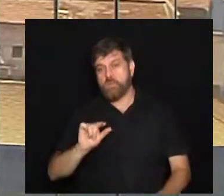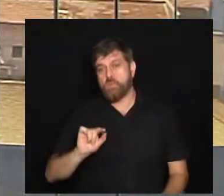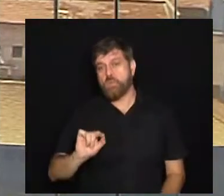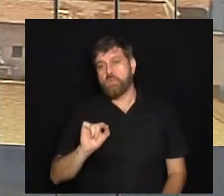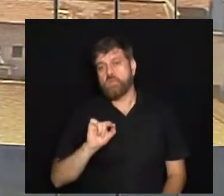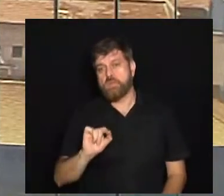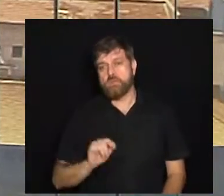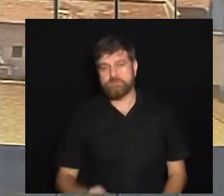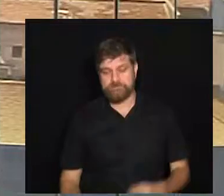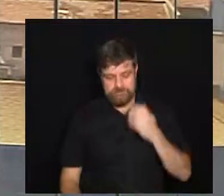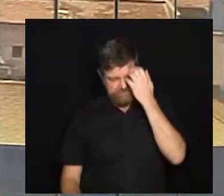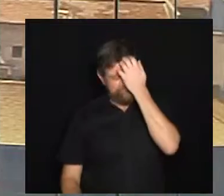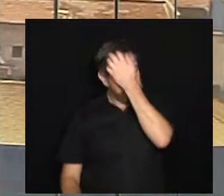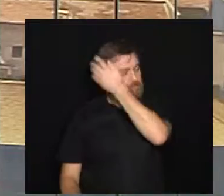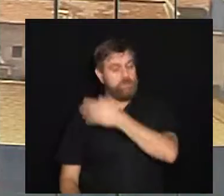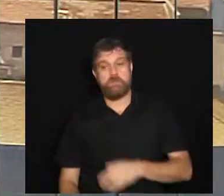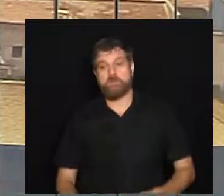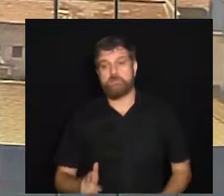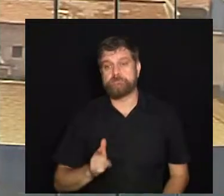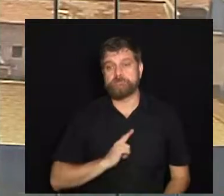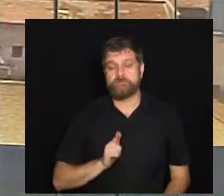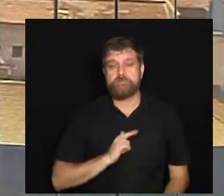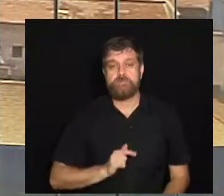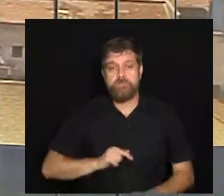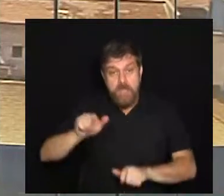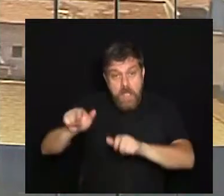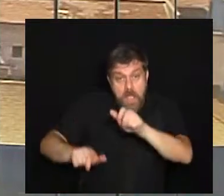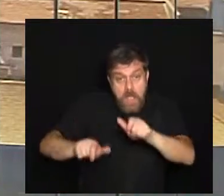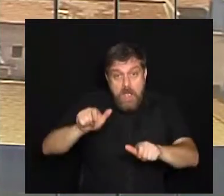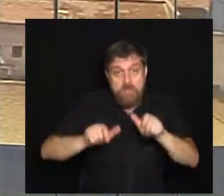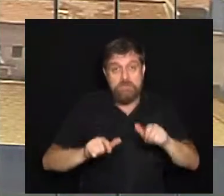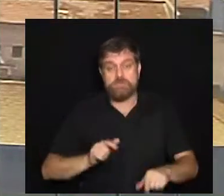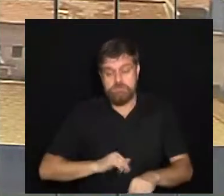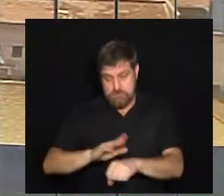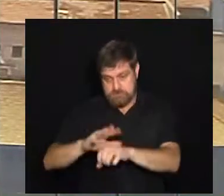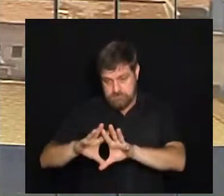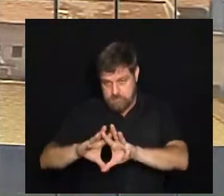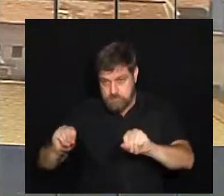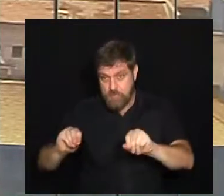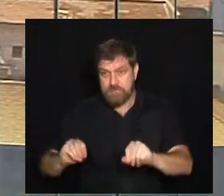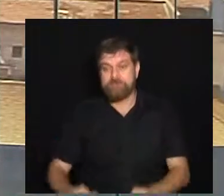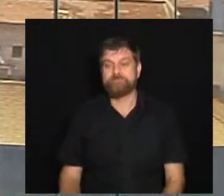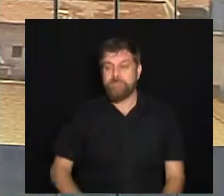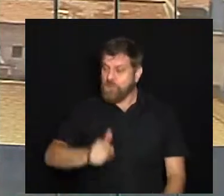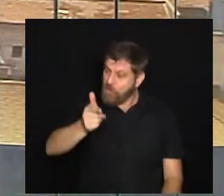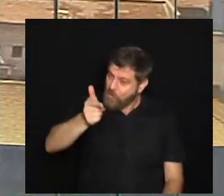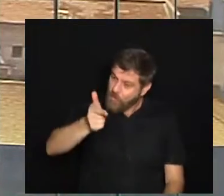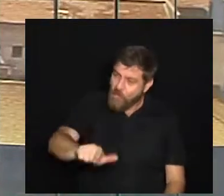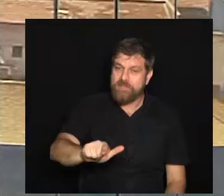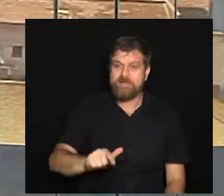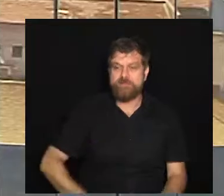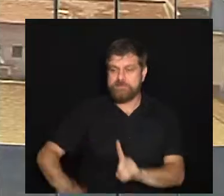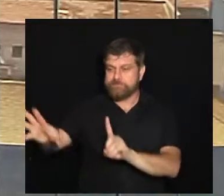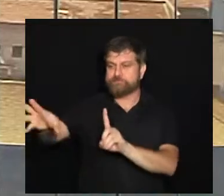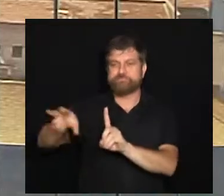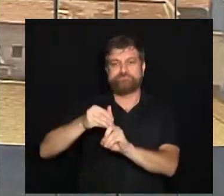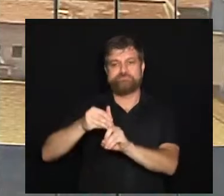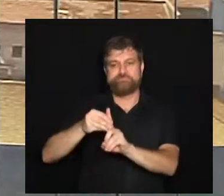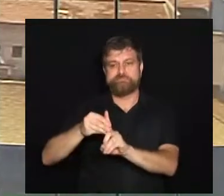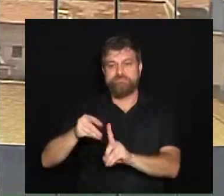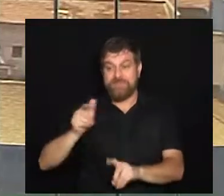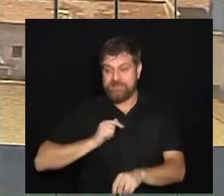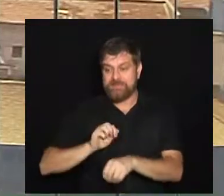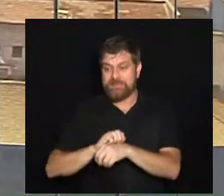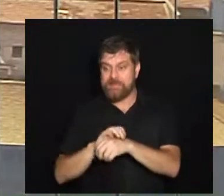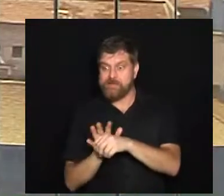é possível que essas esse as pessoas após curadas e apresentem as a